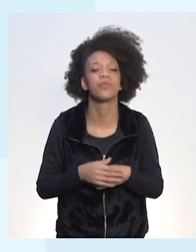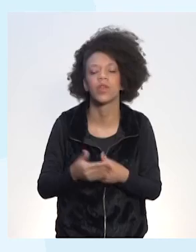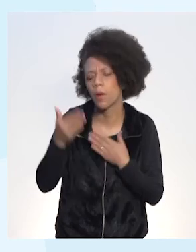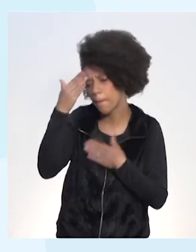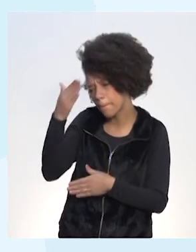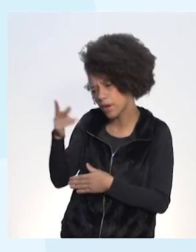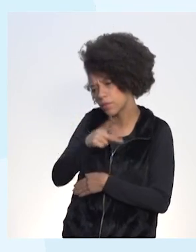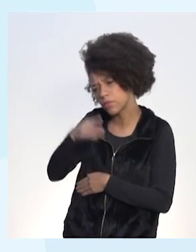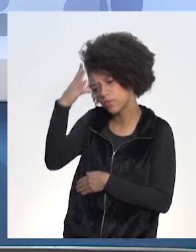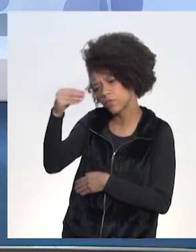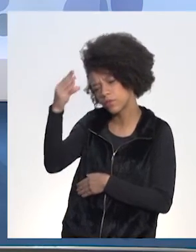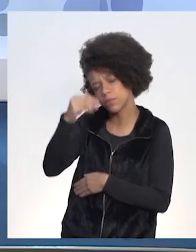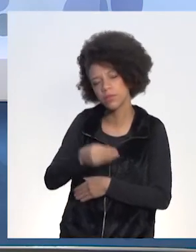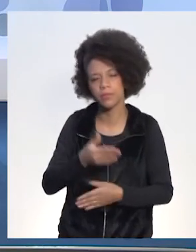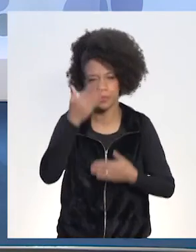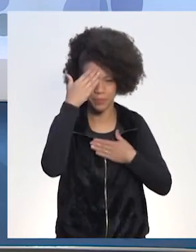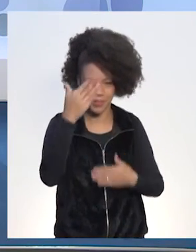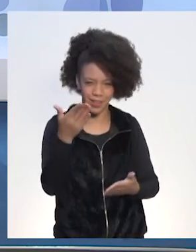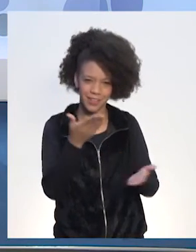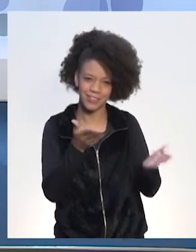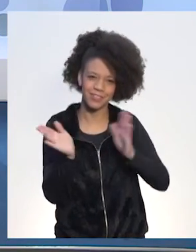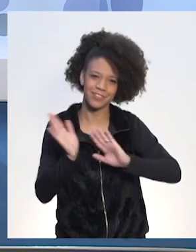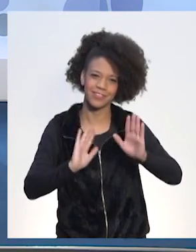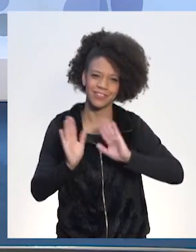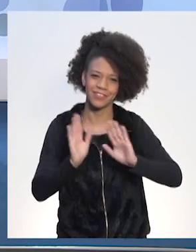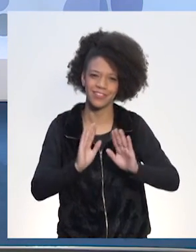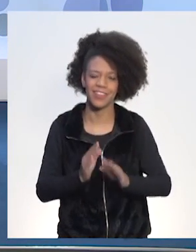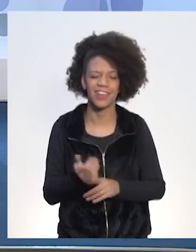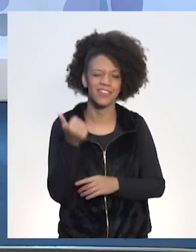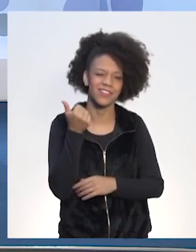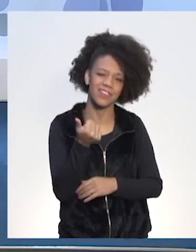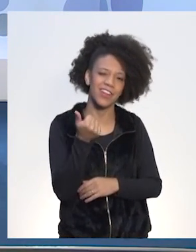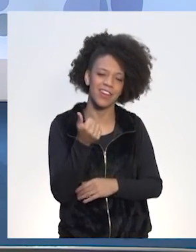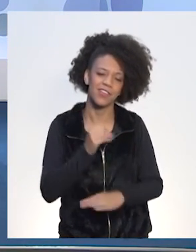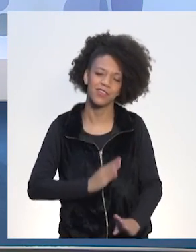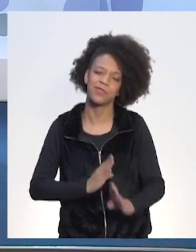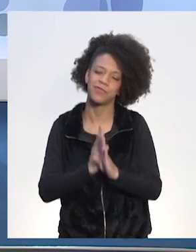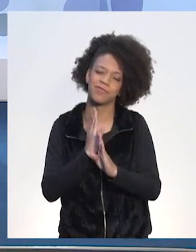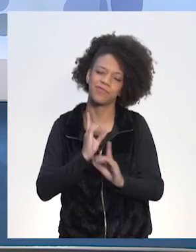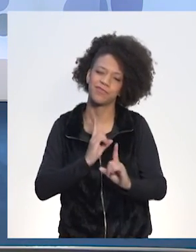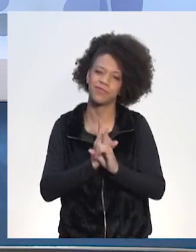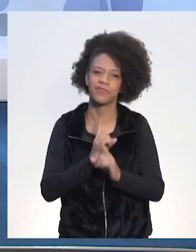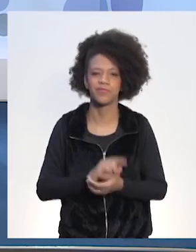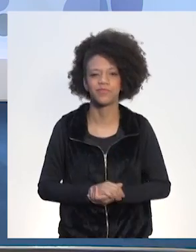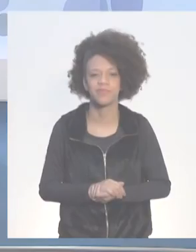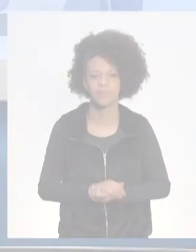obrigada. Obrigado. Até a próxima. Galera, valeu. Até a próxima aula.